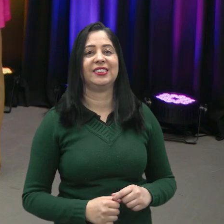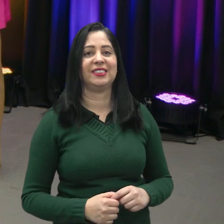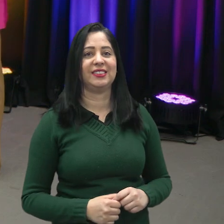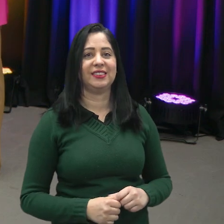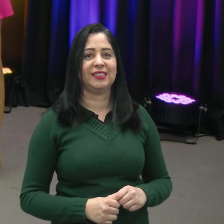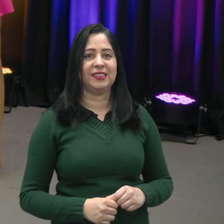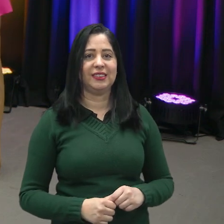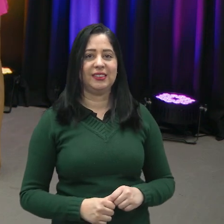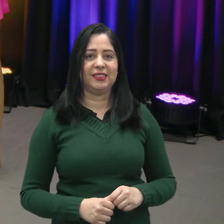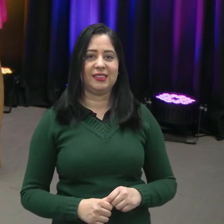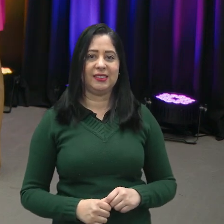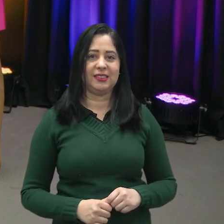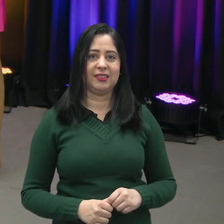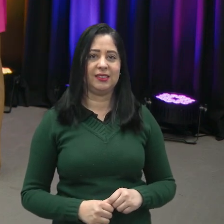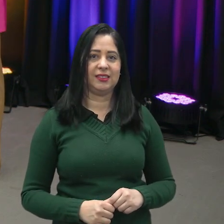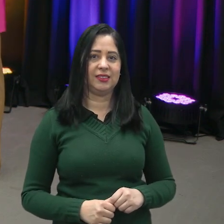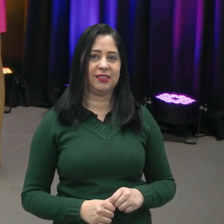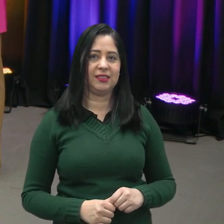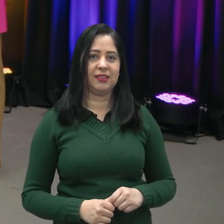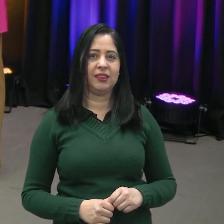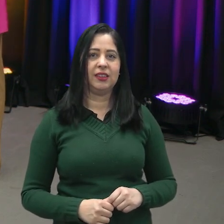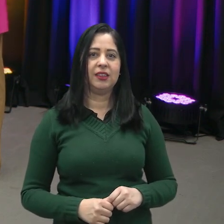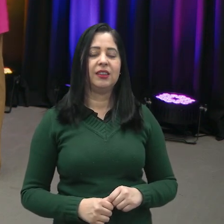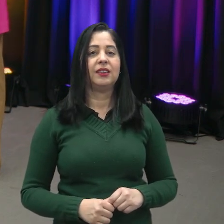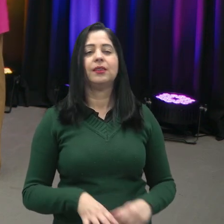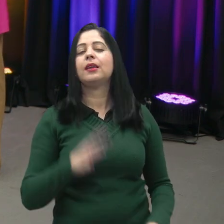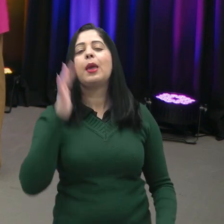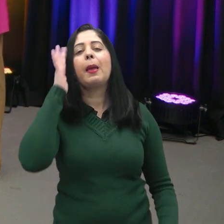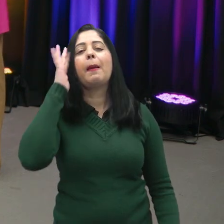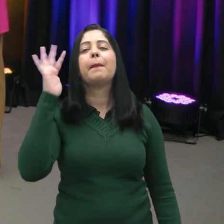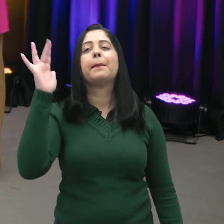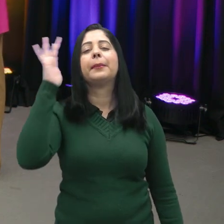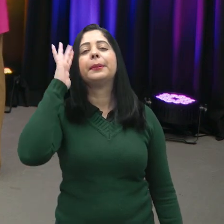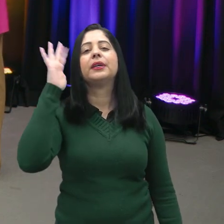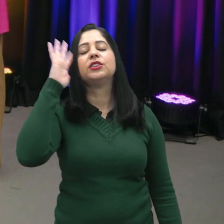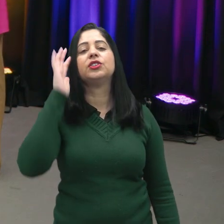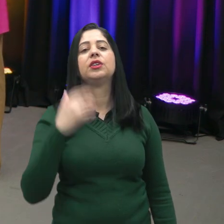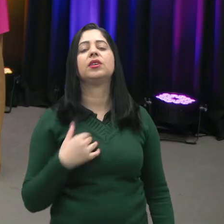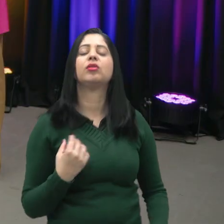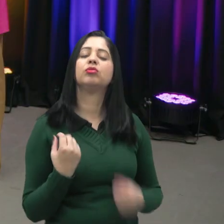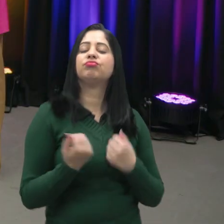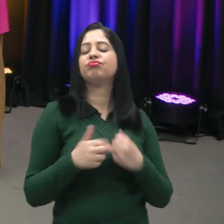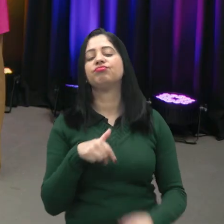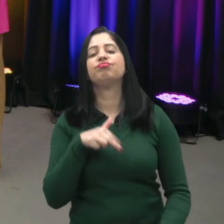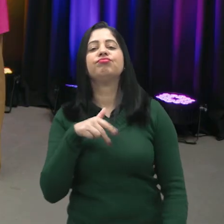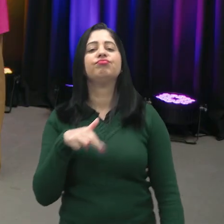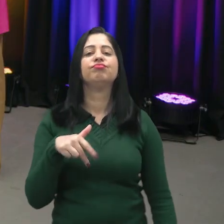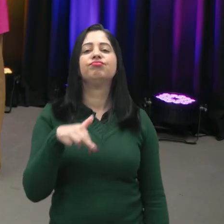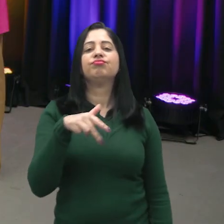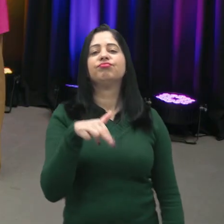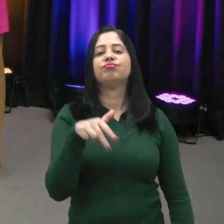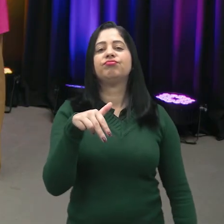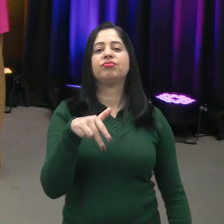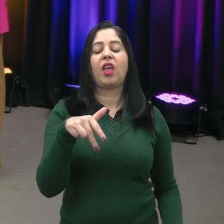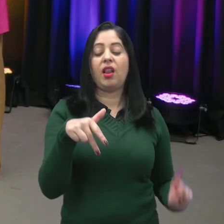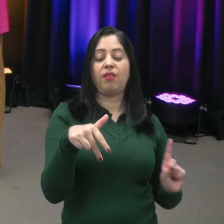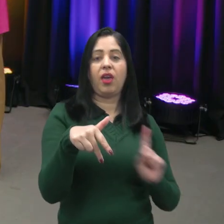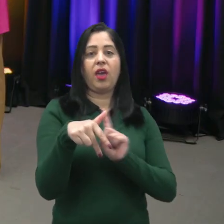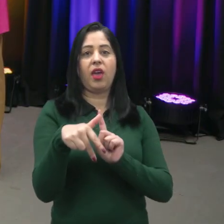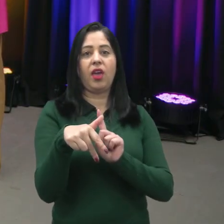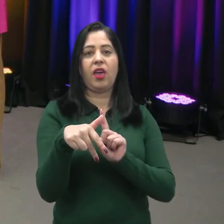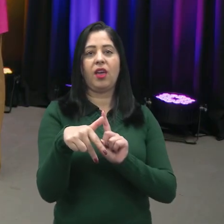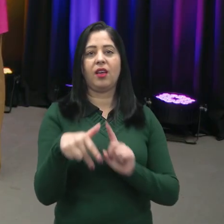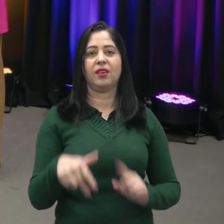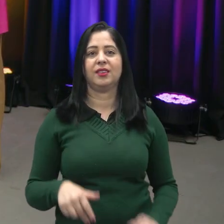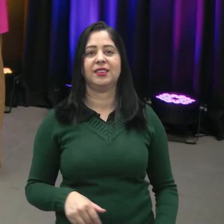vem pelas minhas costas e me abraça assim de lado, tá? Pode me abraçar aqui. Isso. Pode ficar de lado aqui e me abraçar. Isso, ele me abraçou,